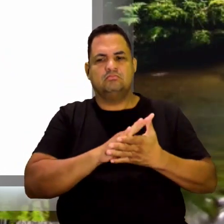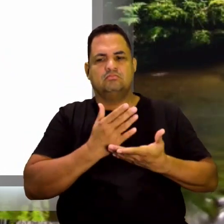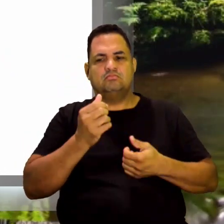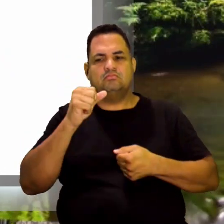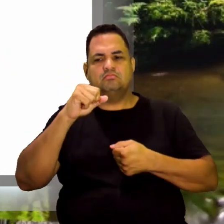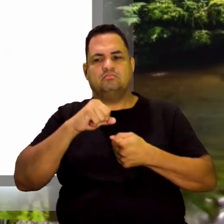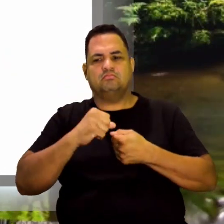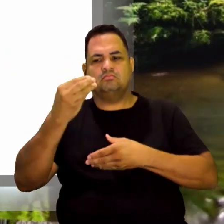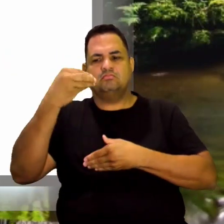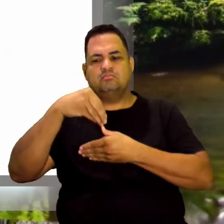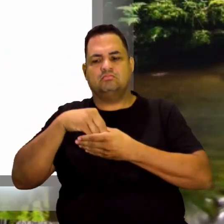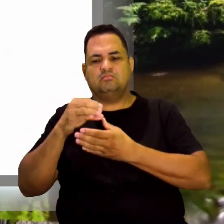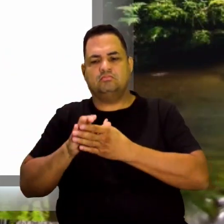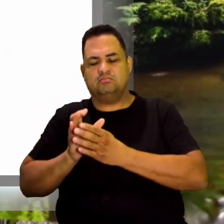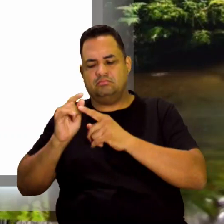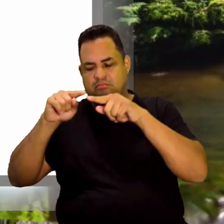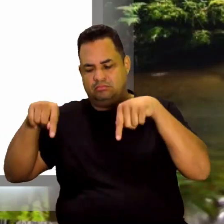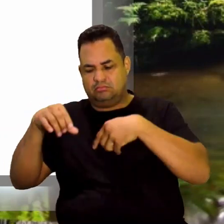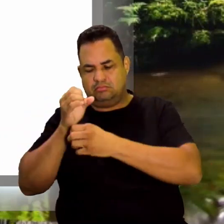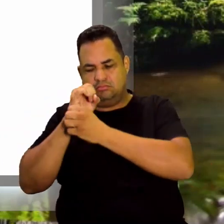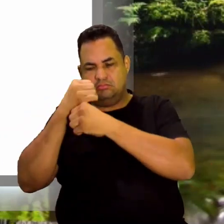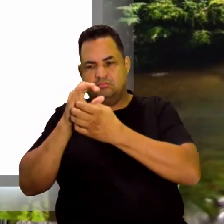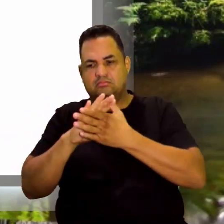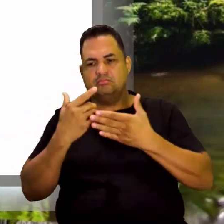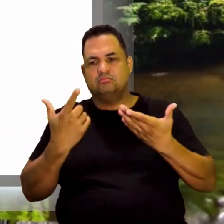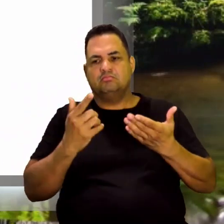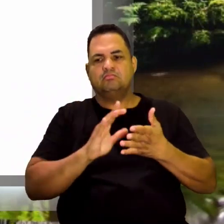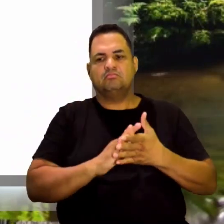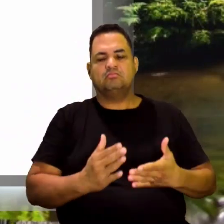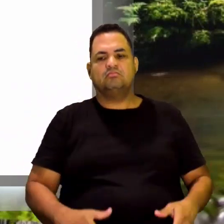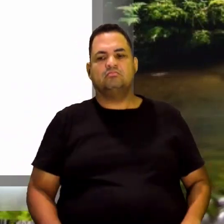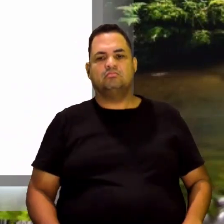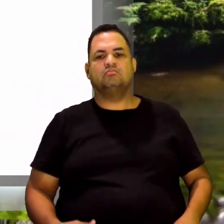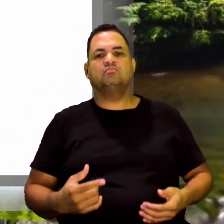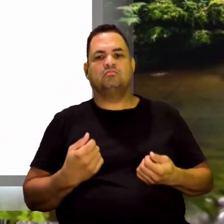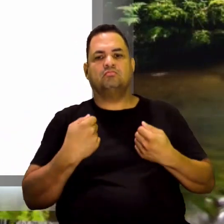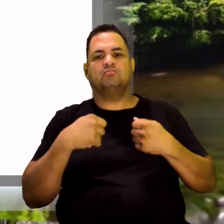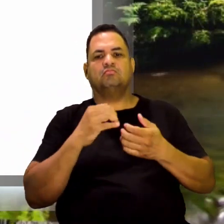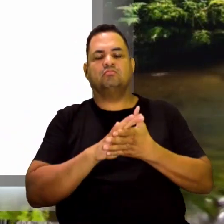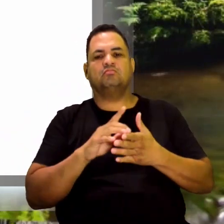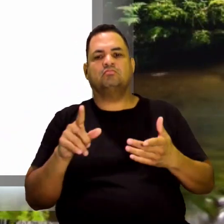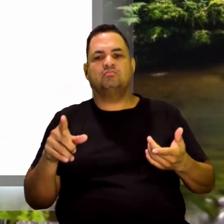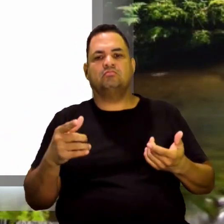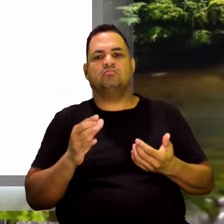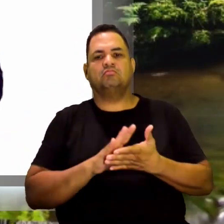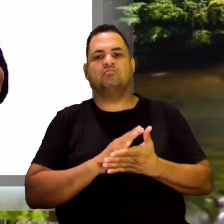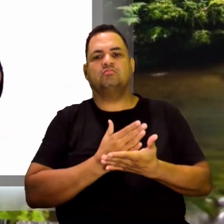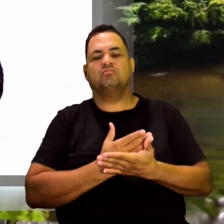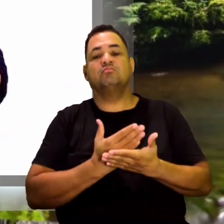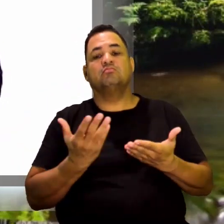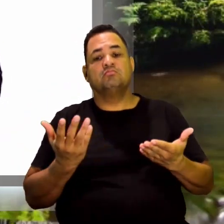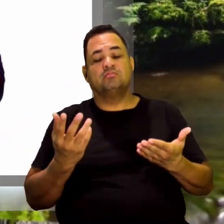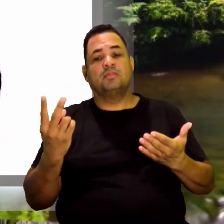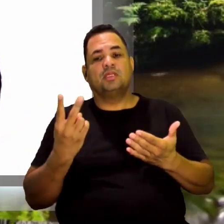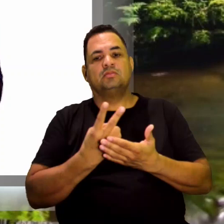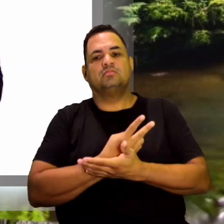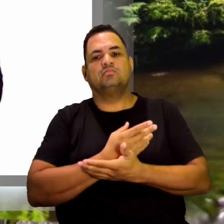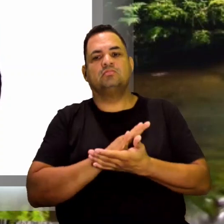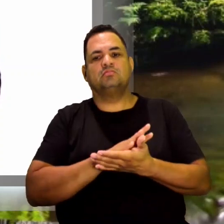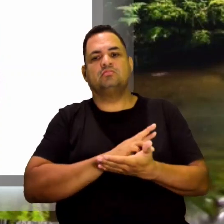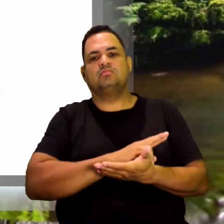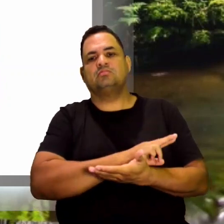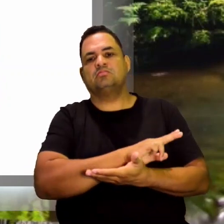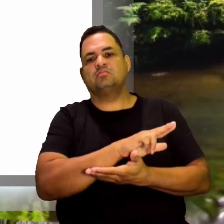artificiais. E isso, acredita-se que pode estar causando, na verdade... Desencadeando aí